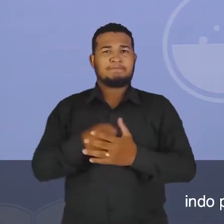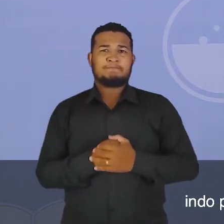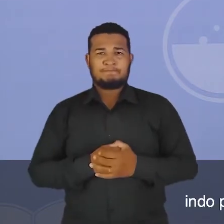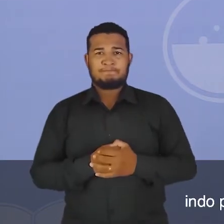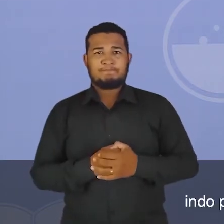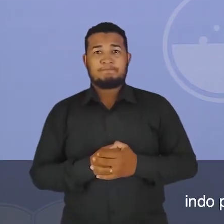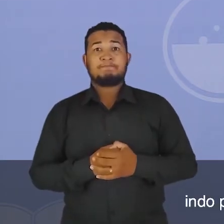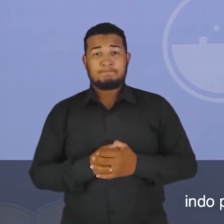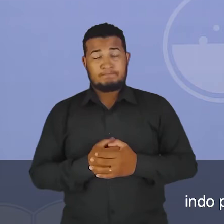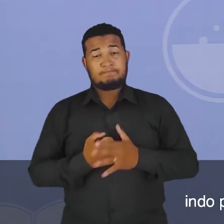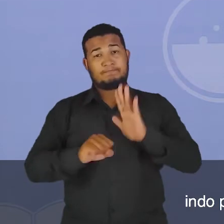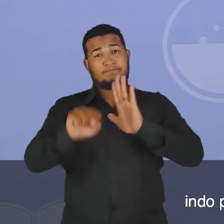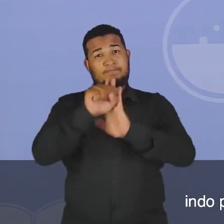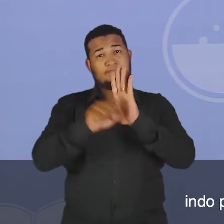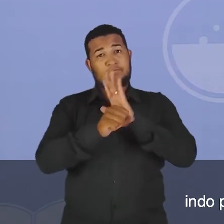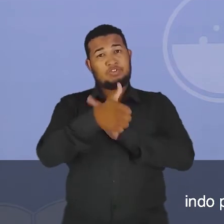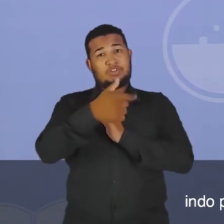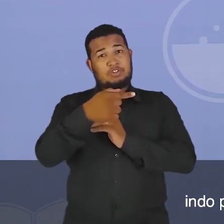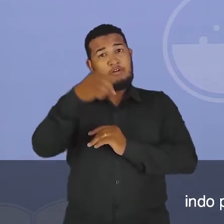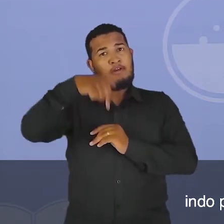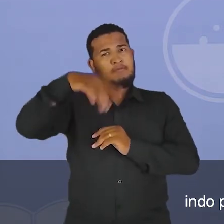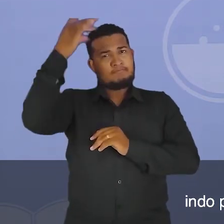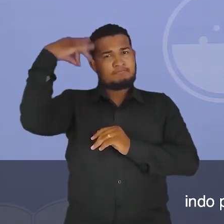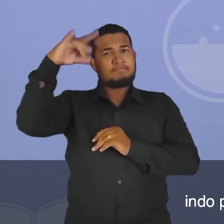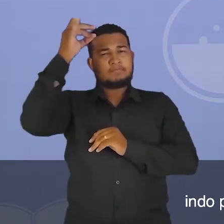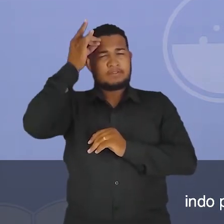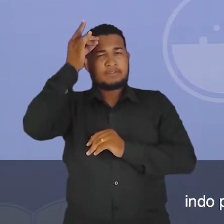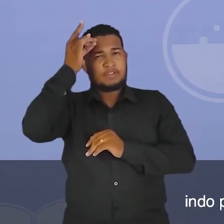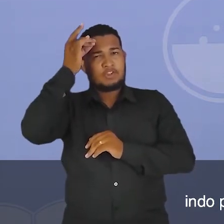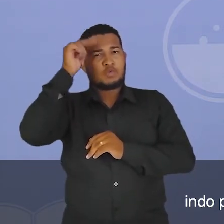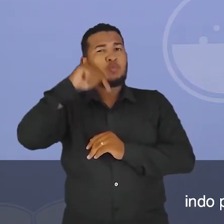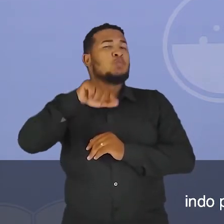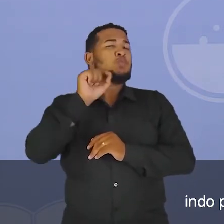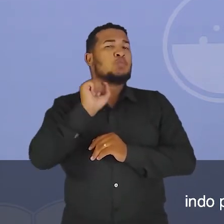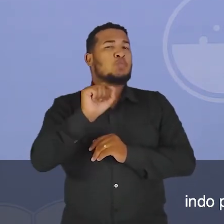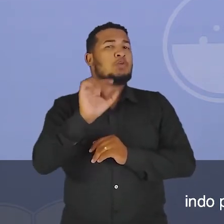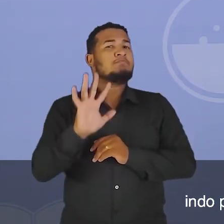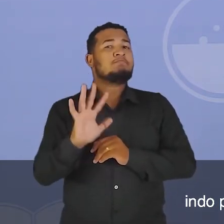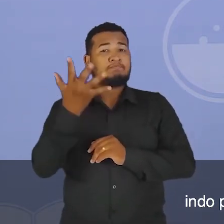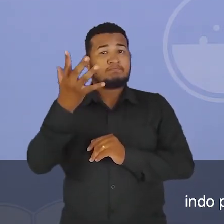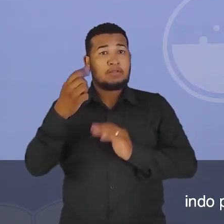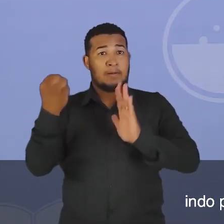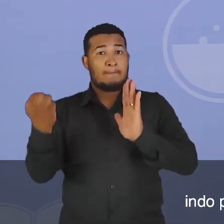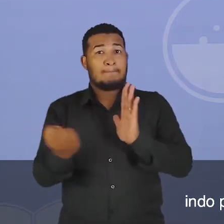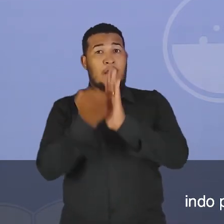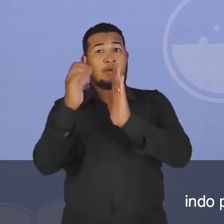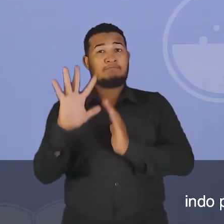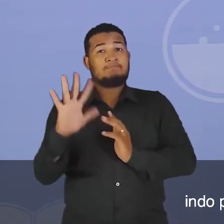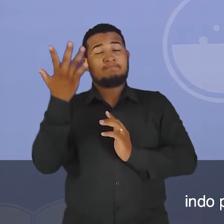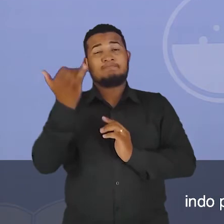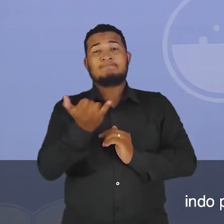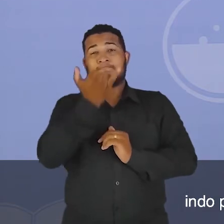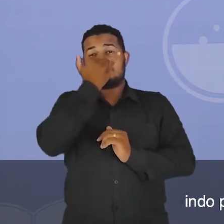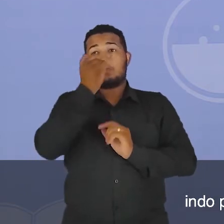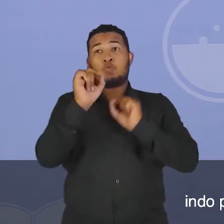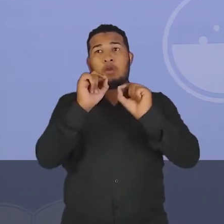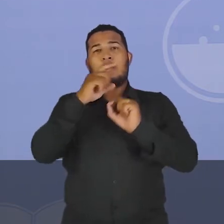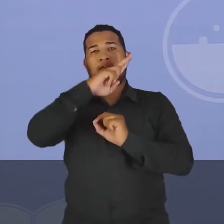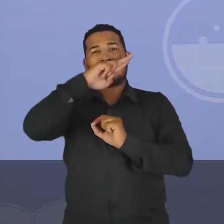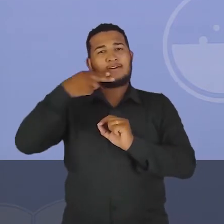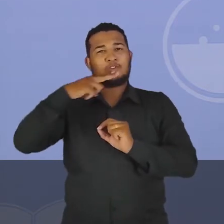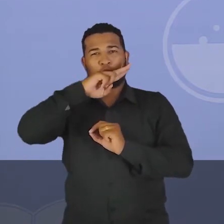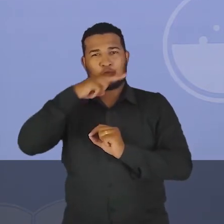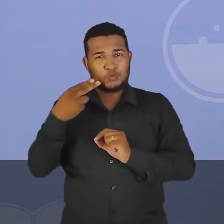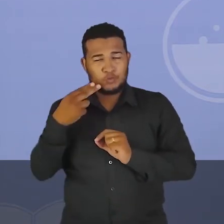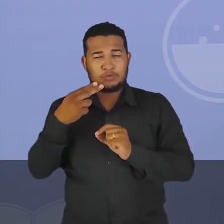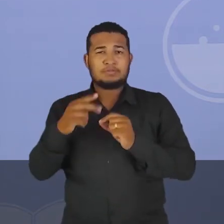o século XVII no Espírito Santo, a gente saindo do 16 indo para o 17, foi marcado por uma expansão na produção do cana-de-açúcar, né? A